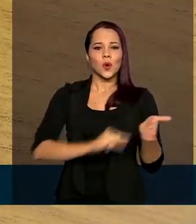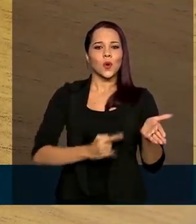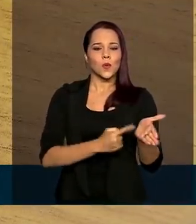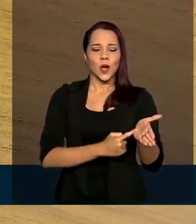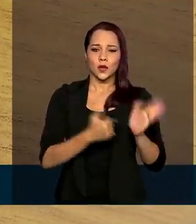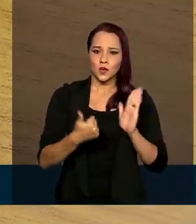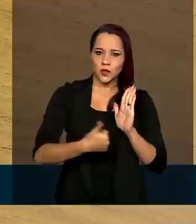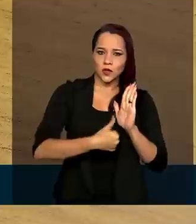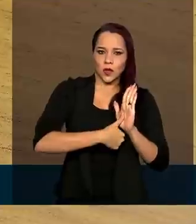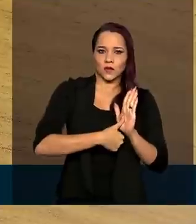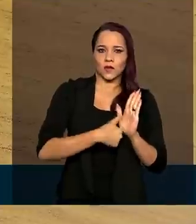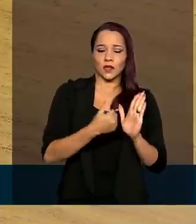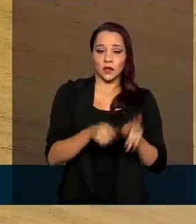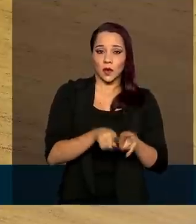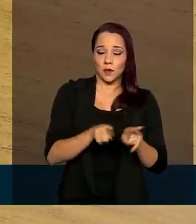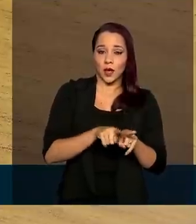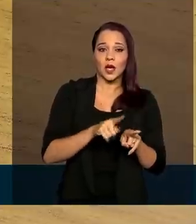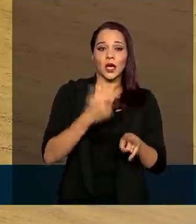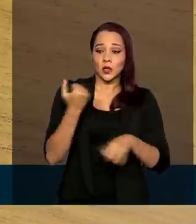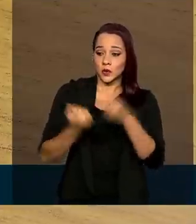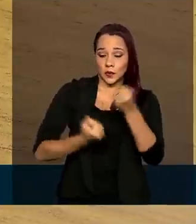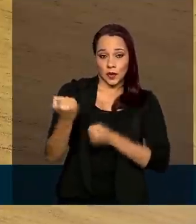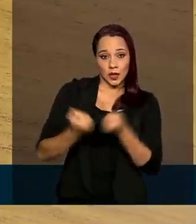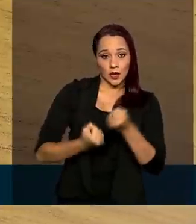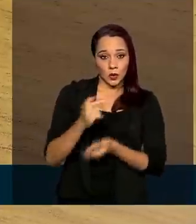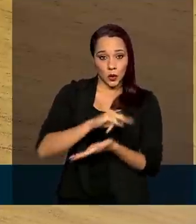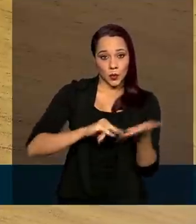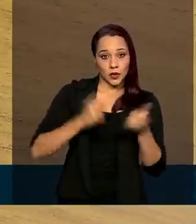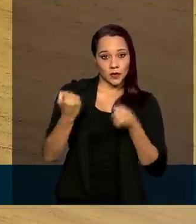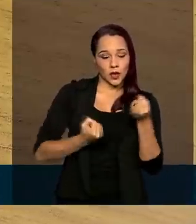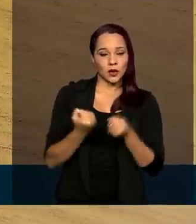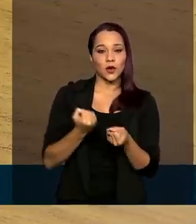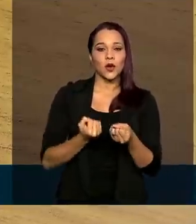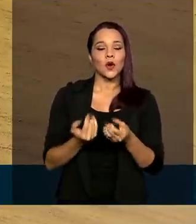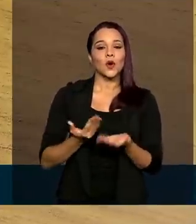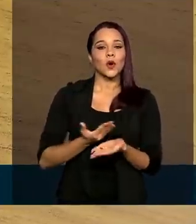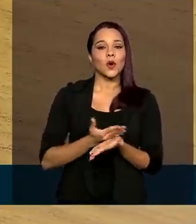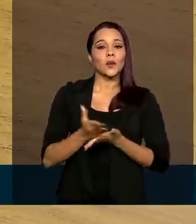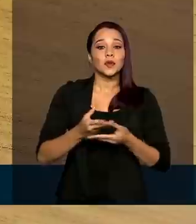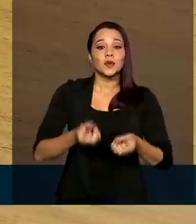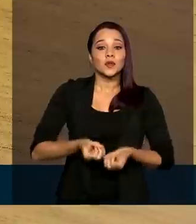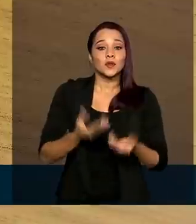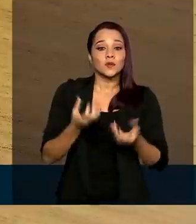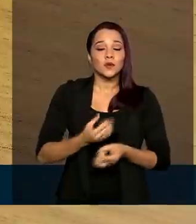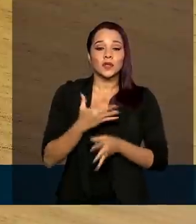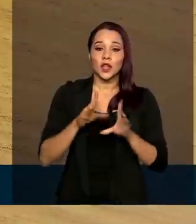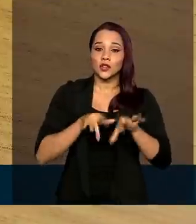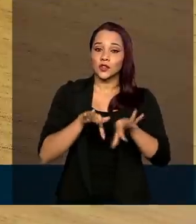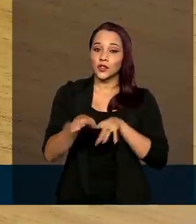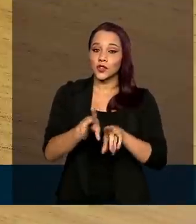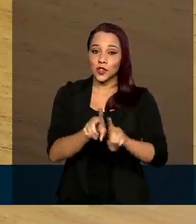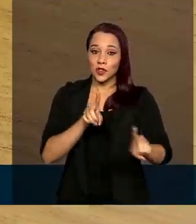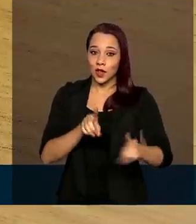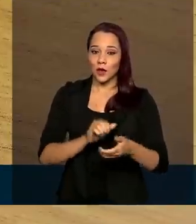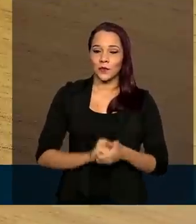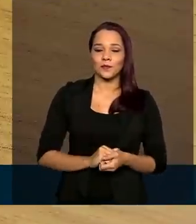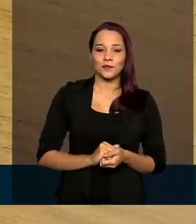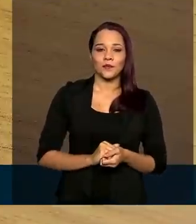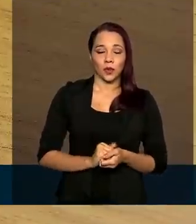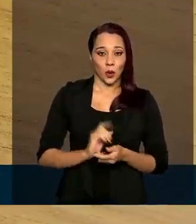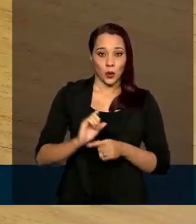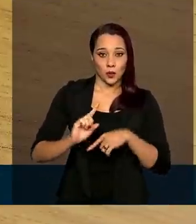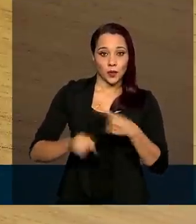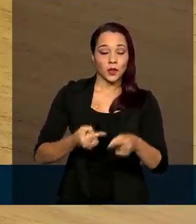identificação do motorista e dos veículos passaram a ser disponibilizados na versão digital. O próximo